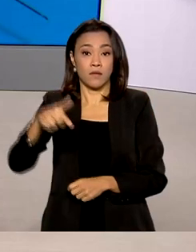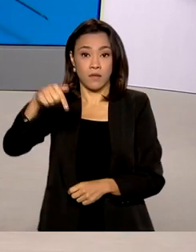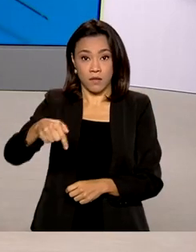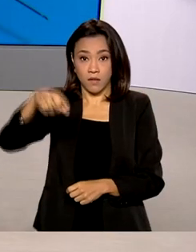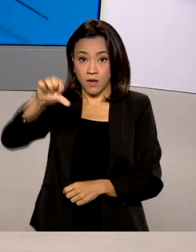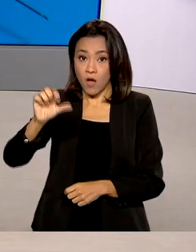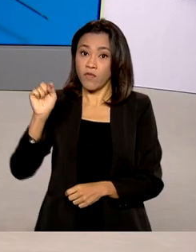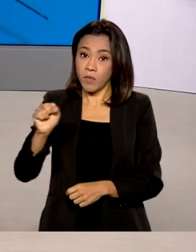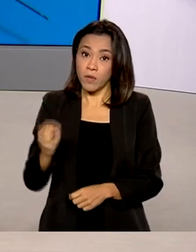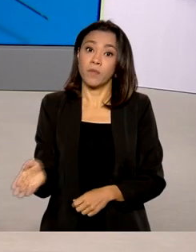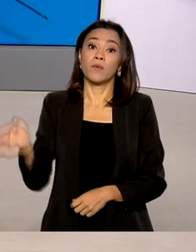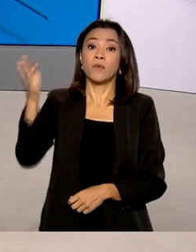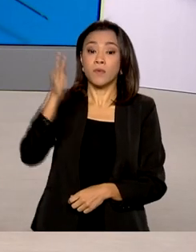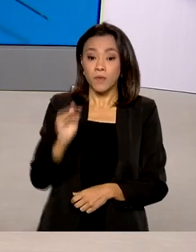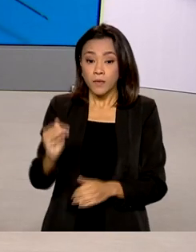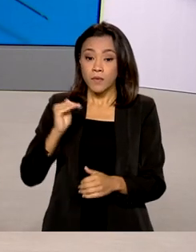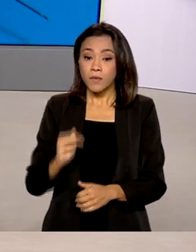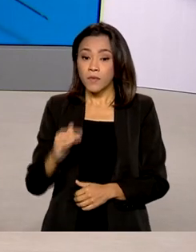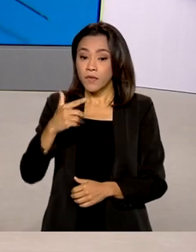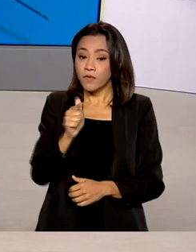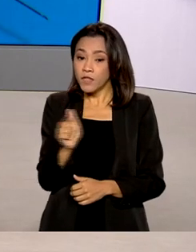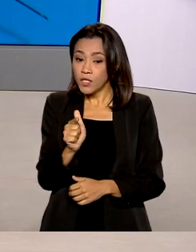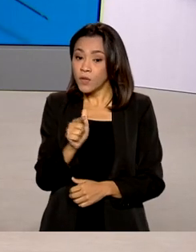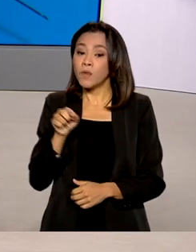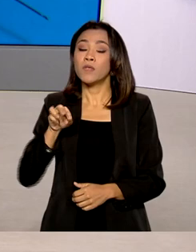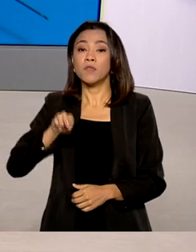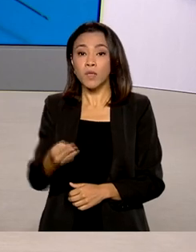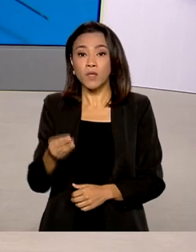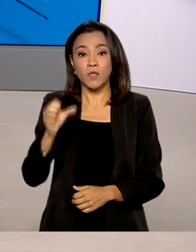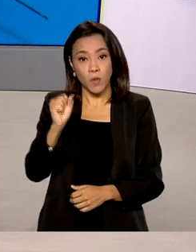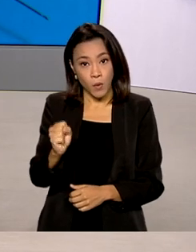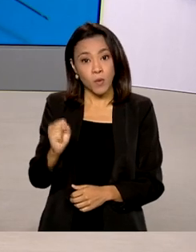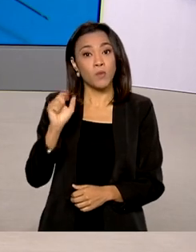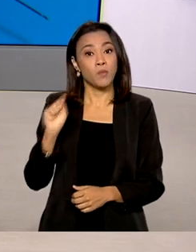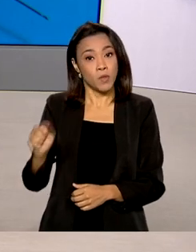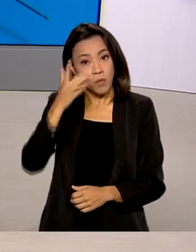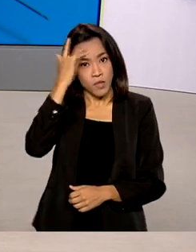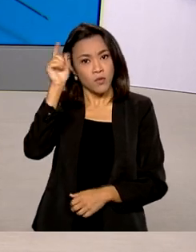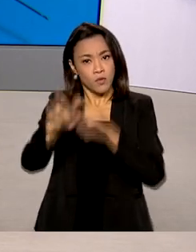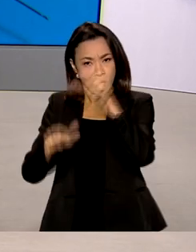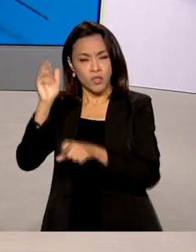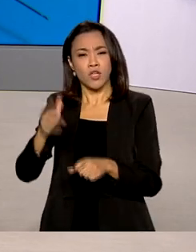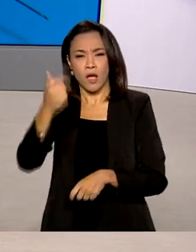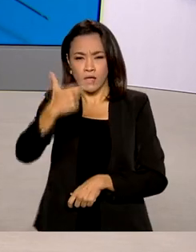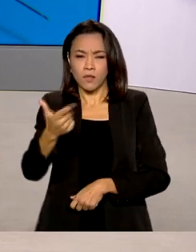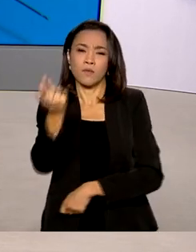45.079.000 e 22.008.000 pessoas já receberam as duas doses da vacina.